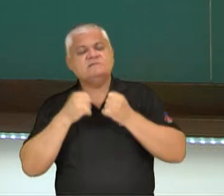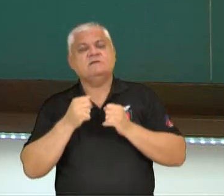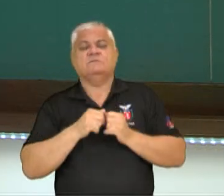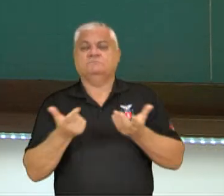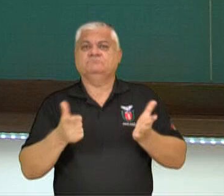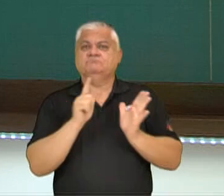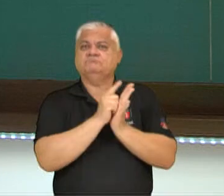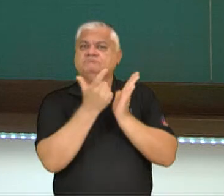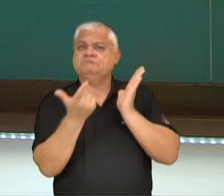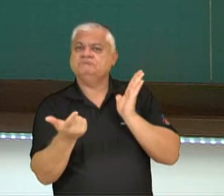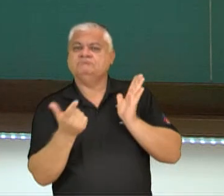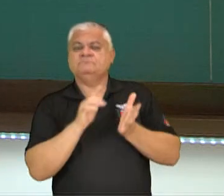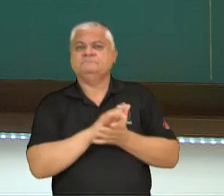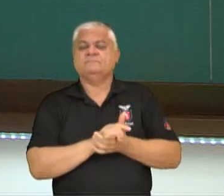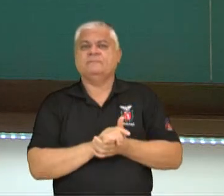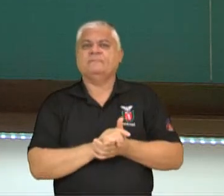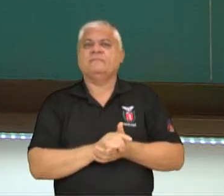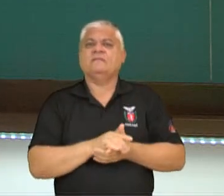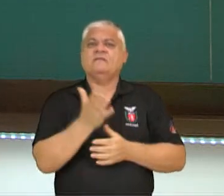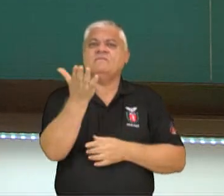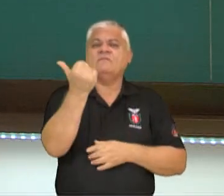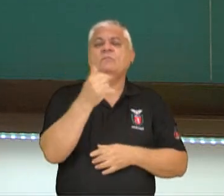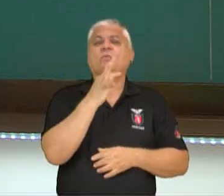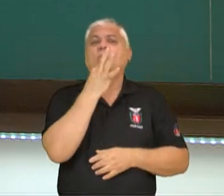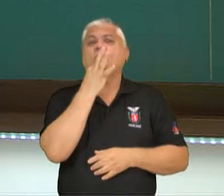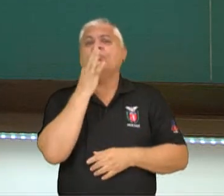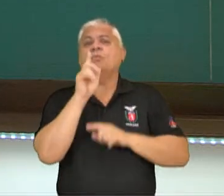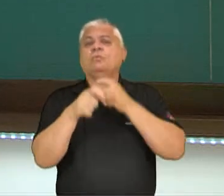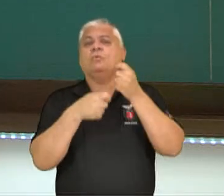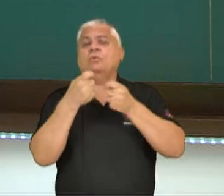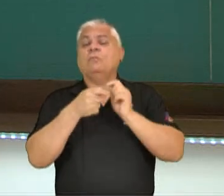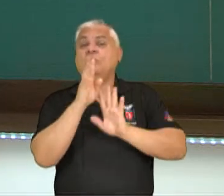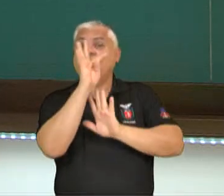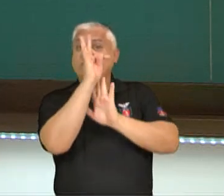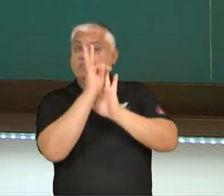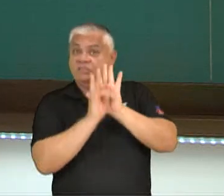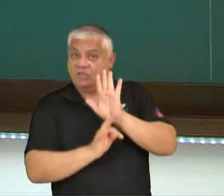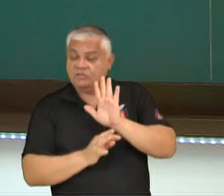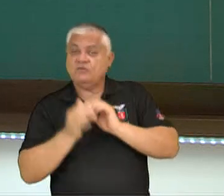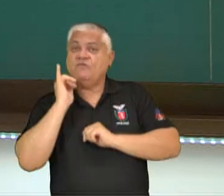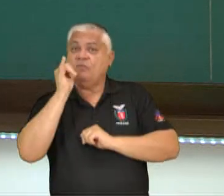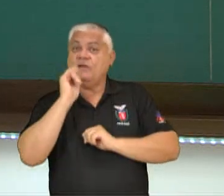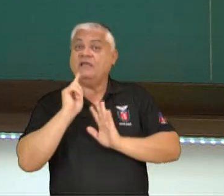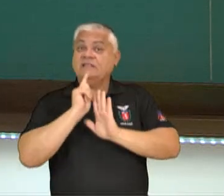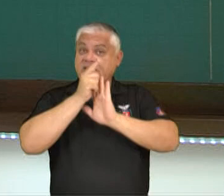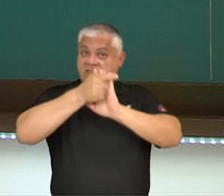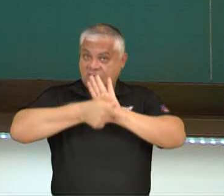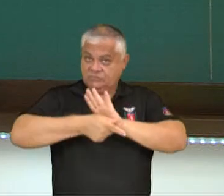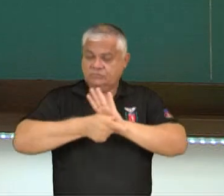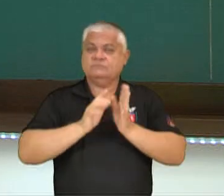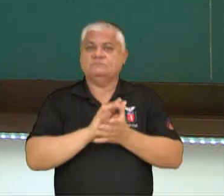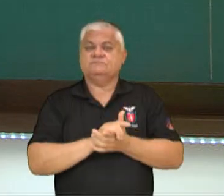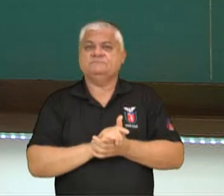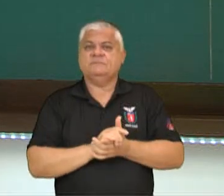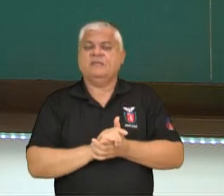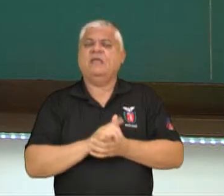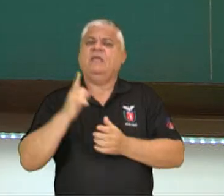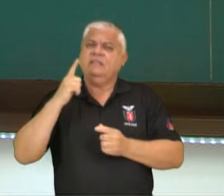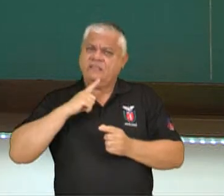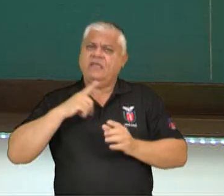publicou. Então vamos conhecer um pouquinho do texto informativo enquanto gênero textual. Ele tem